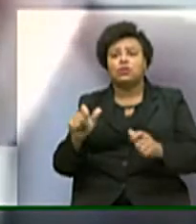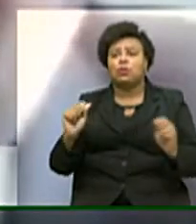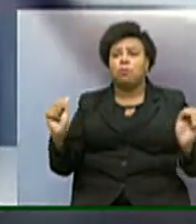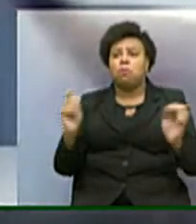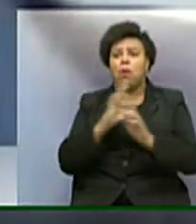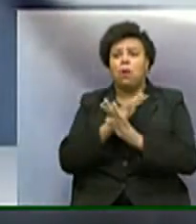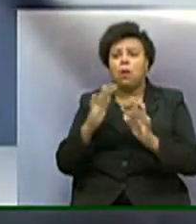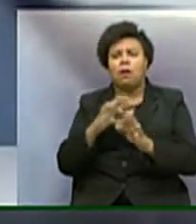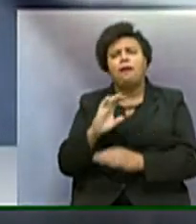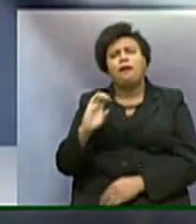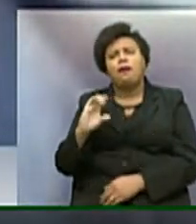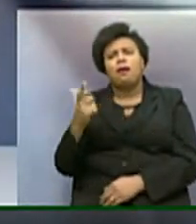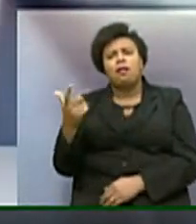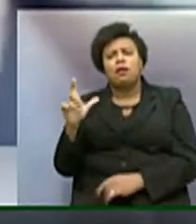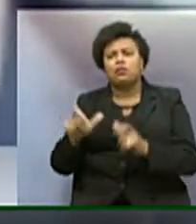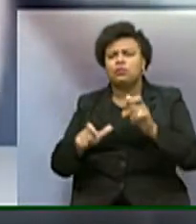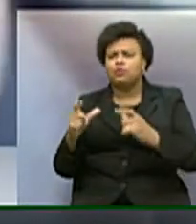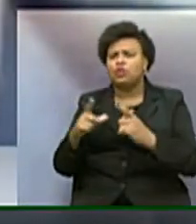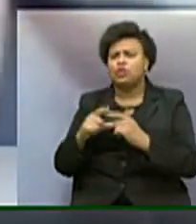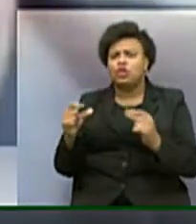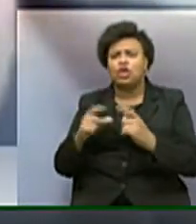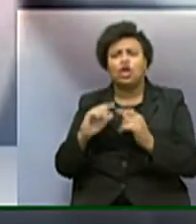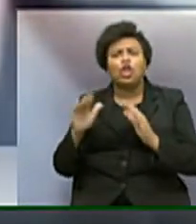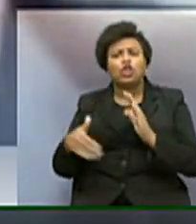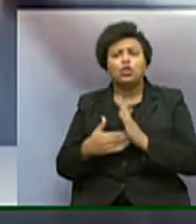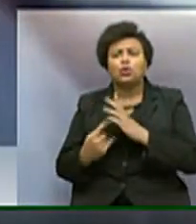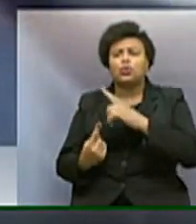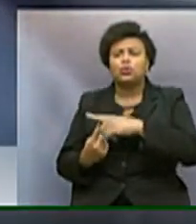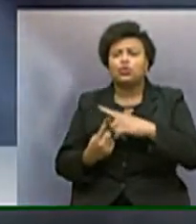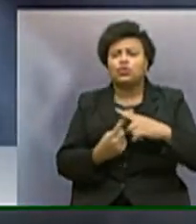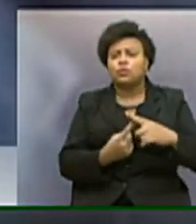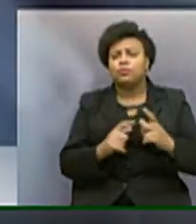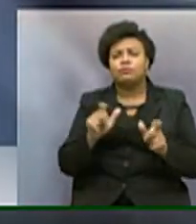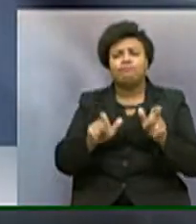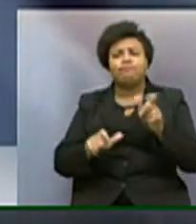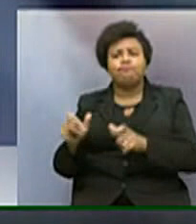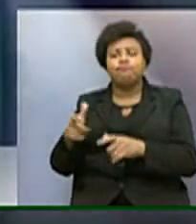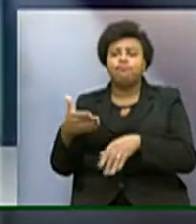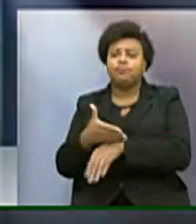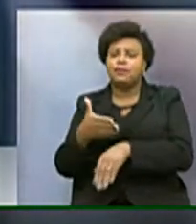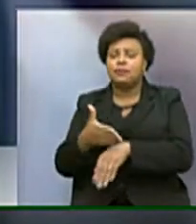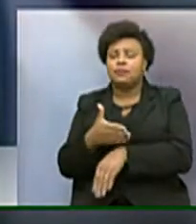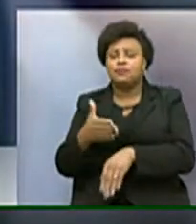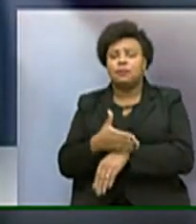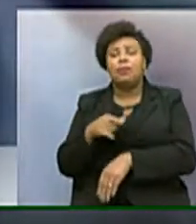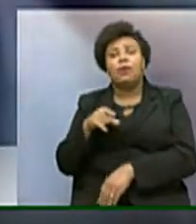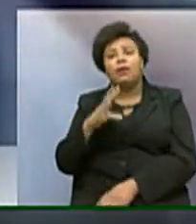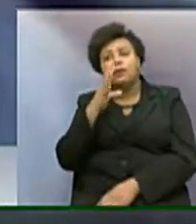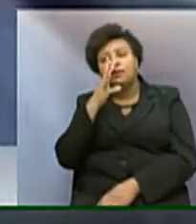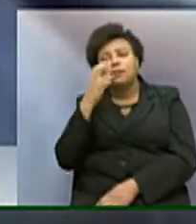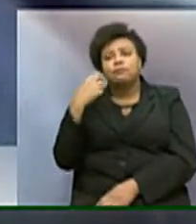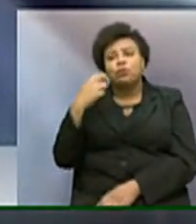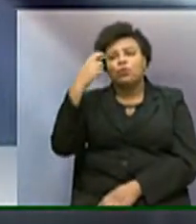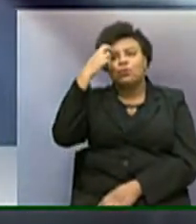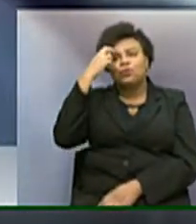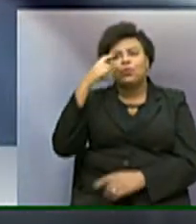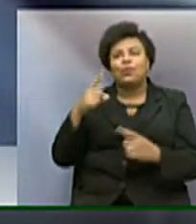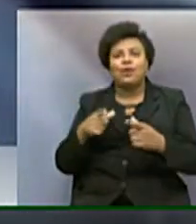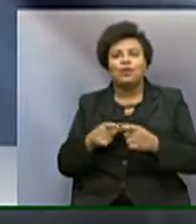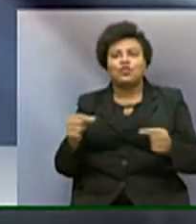só japonês, tem todo tipo de pessoas que vão prestigiar e ali é apreciado a cultura